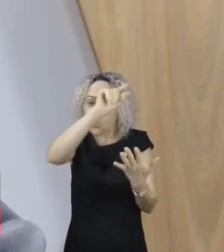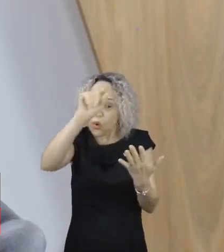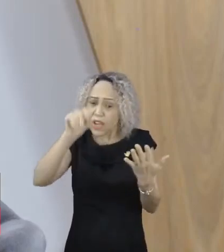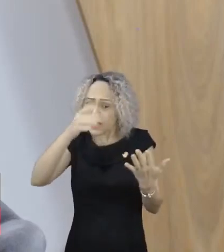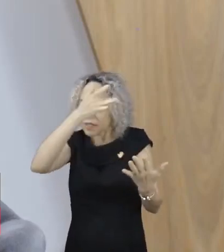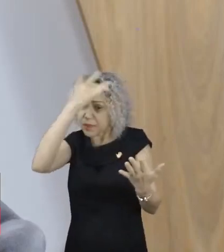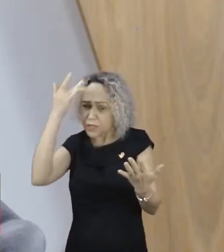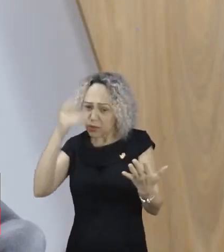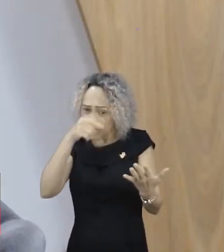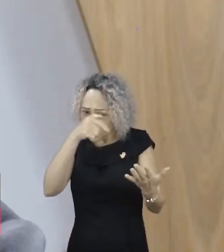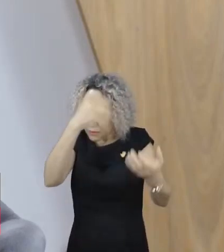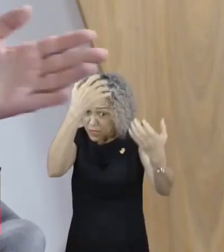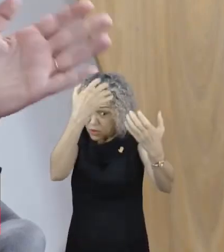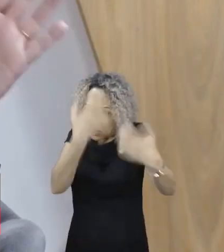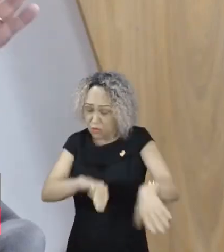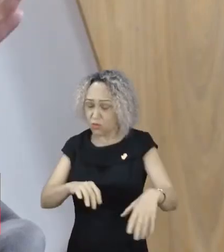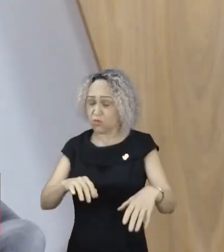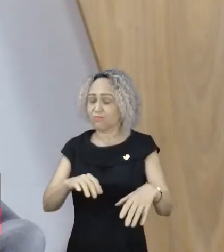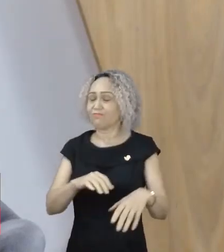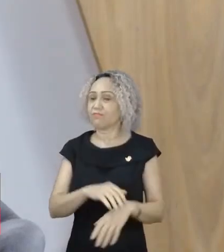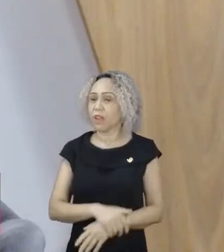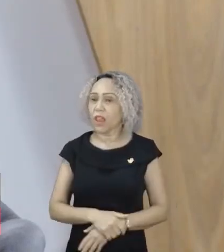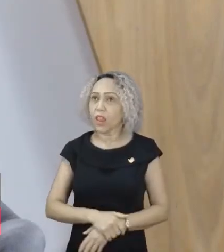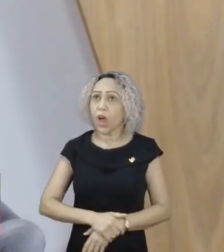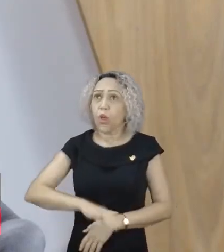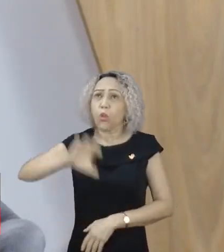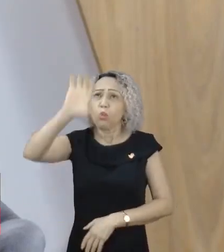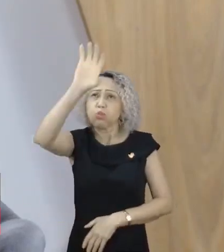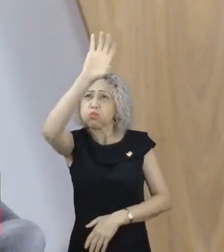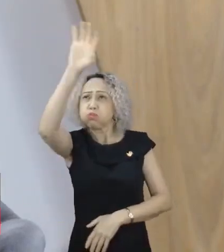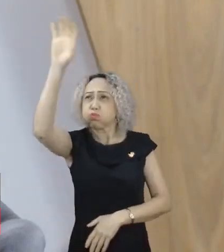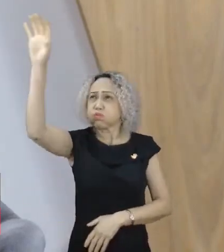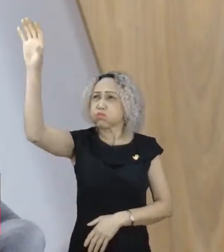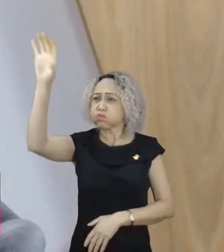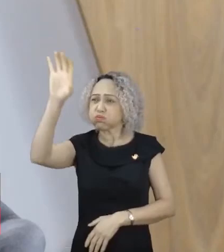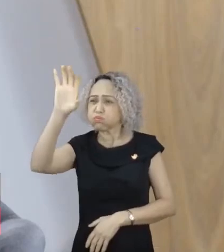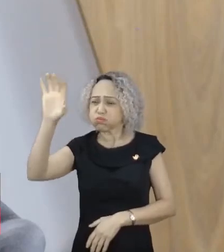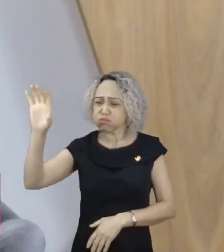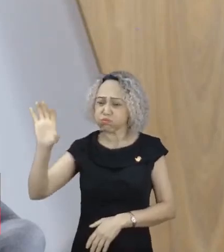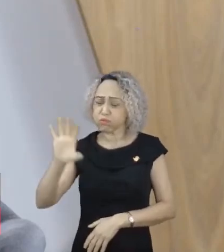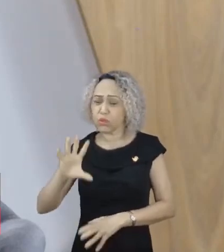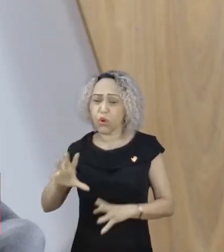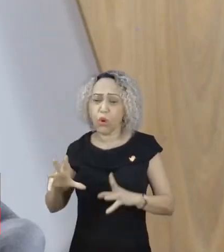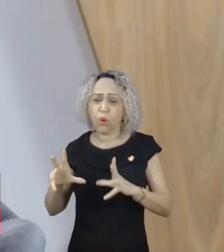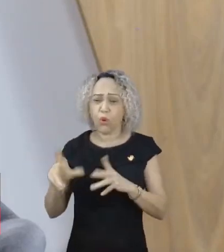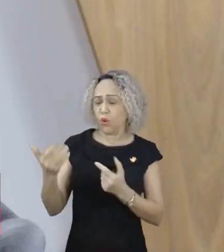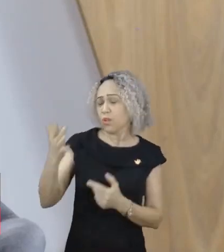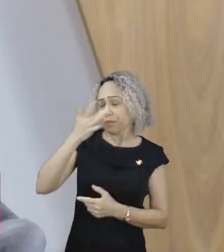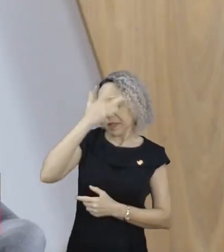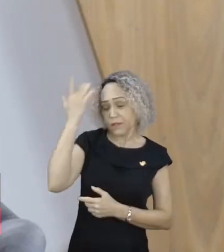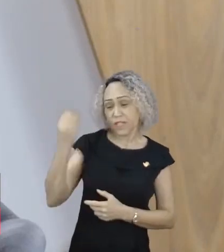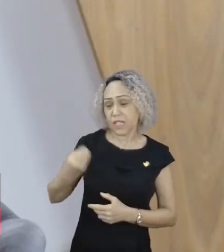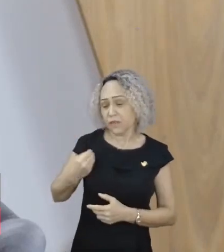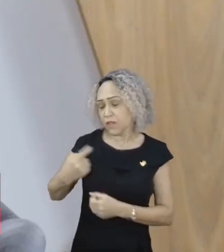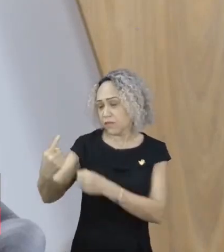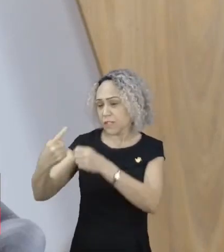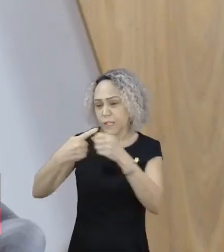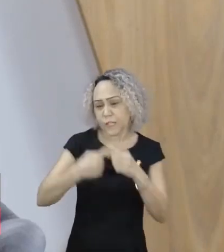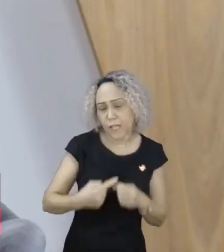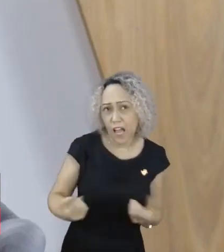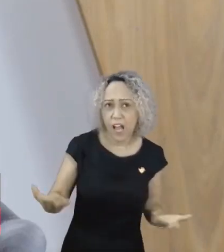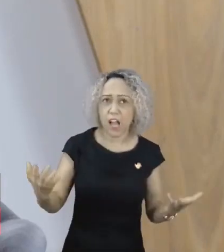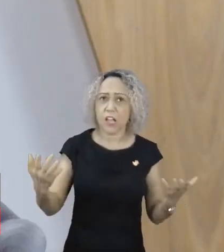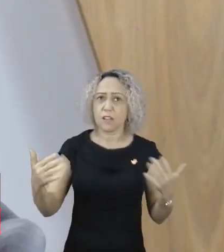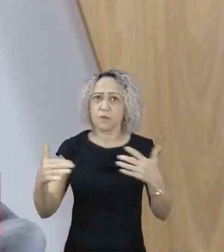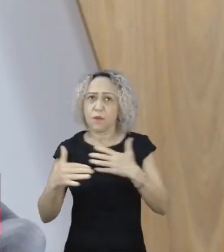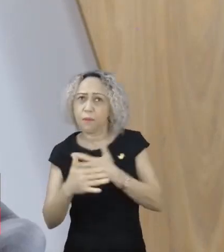mesmo. A gente conseguir ter pessoas que representem todas as regiões brasileiras, todos os estados, poder ter gente do interior, gente de todas as...